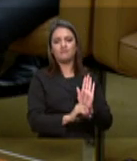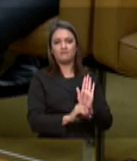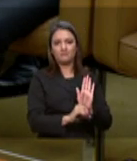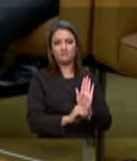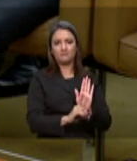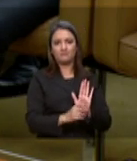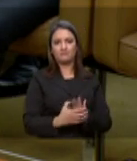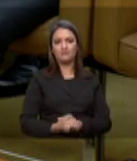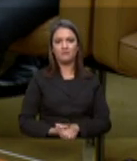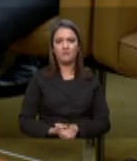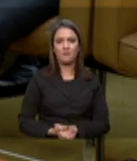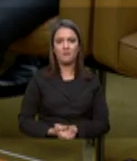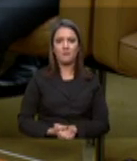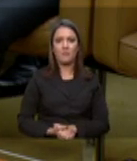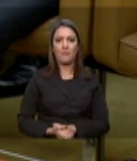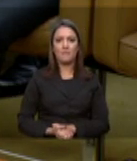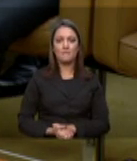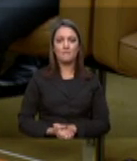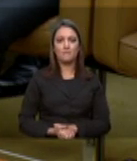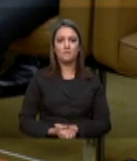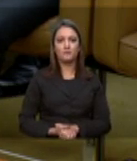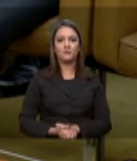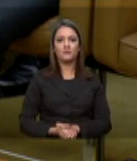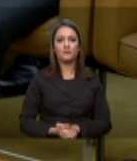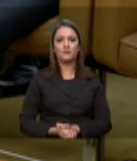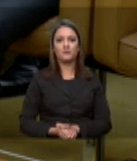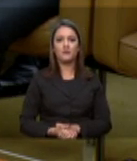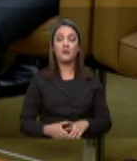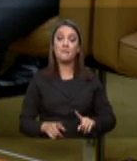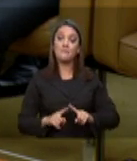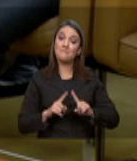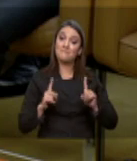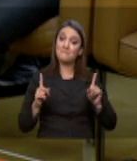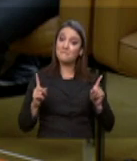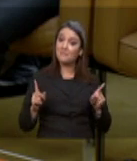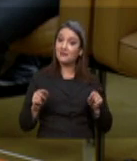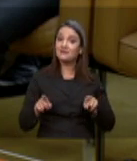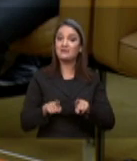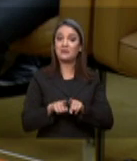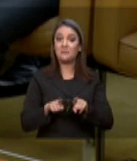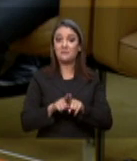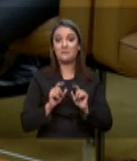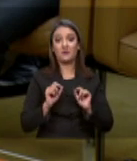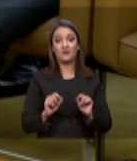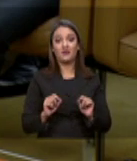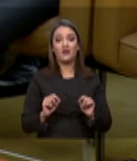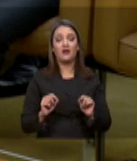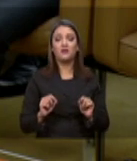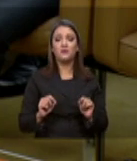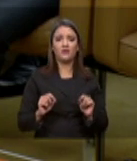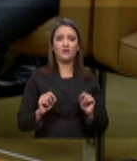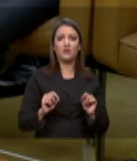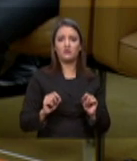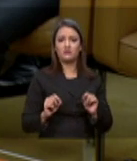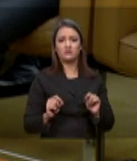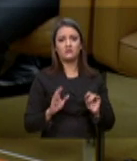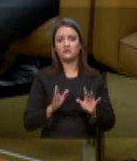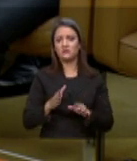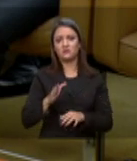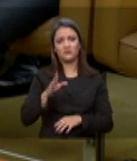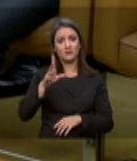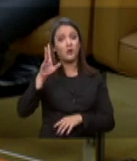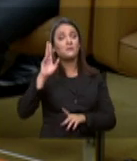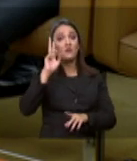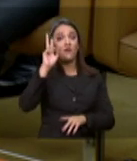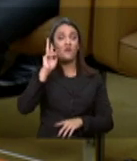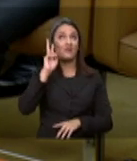Amazônia. Também julgamento conjunto já que estamos resgatando e a DO 54, e tocando em assuntos a relatoria da